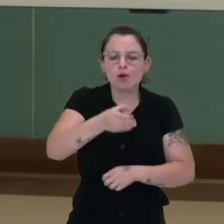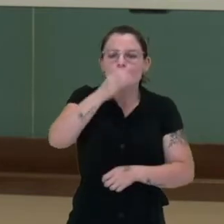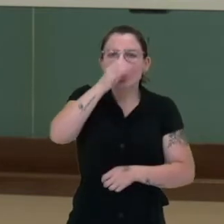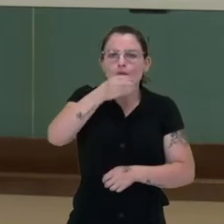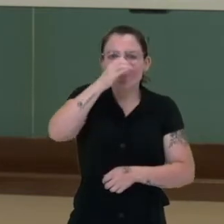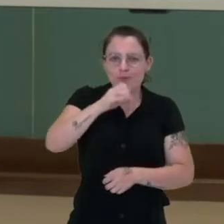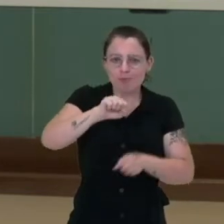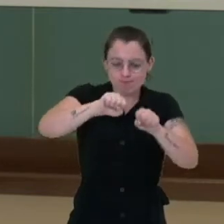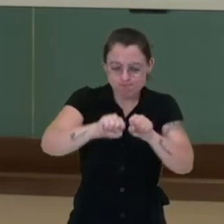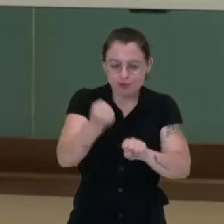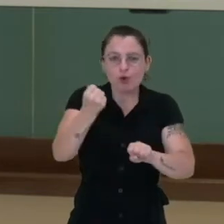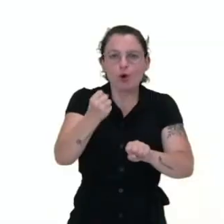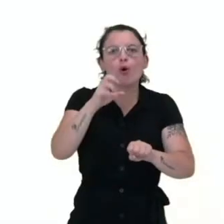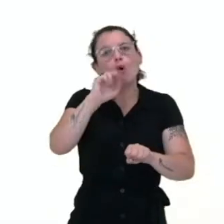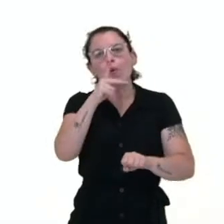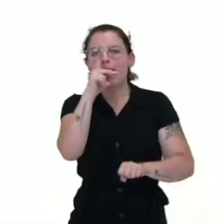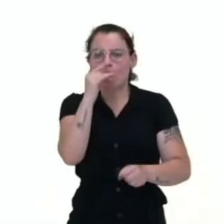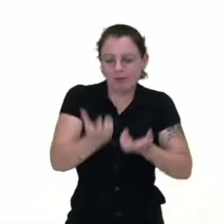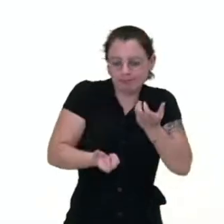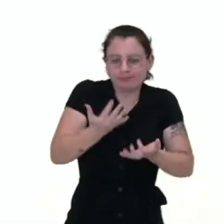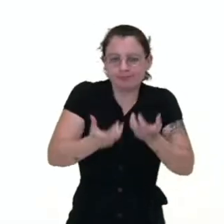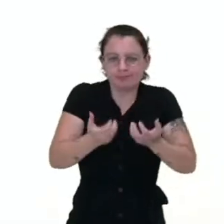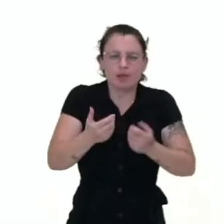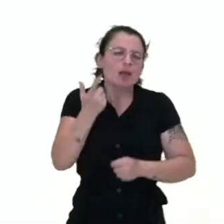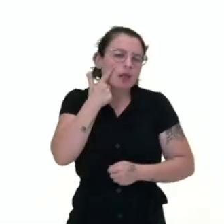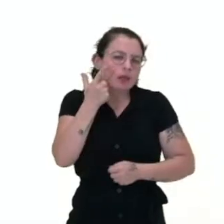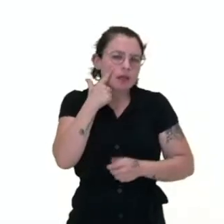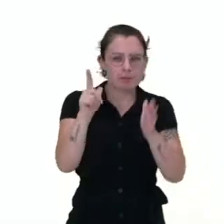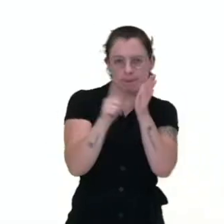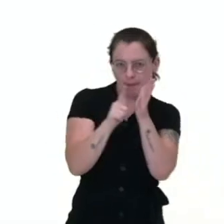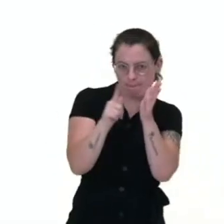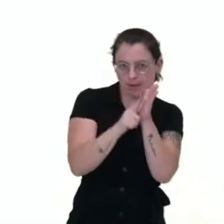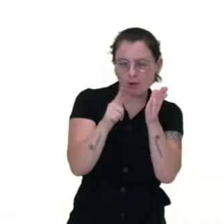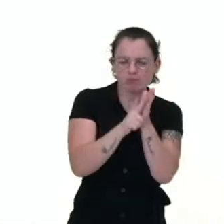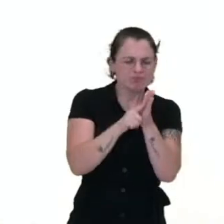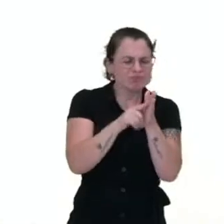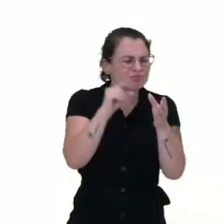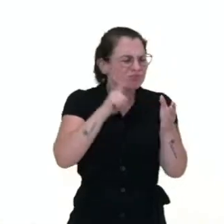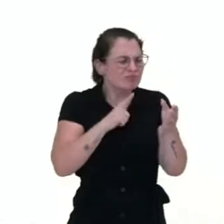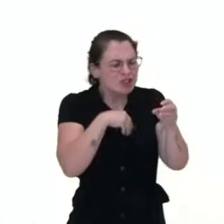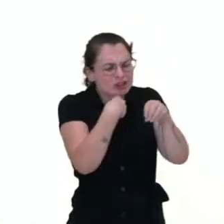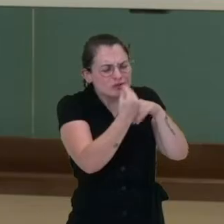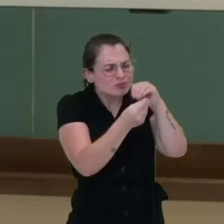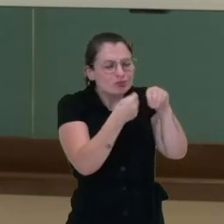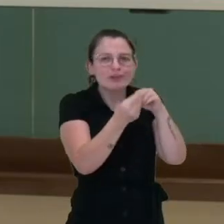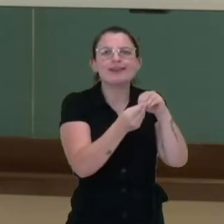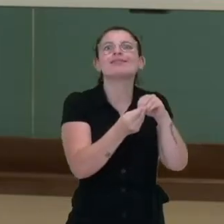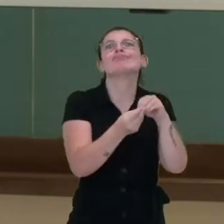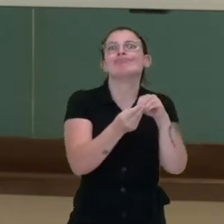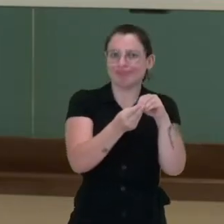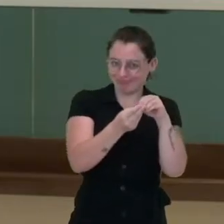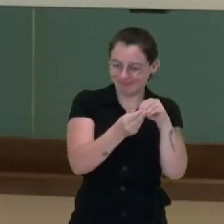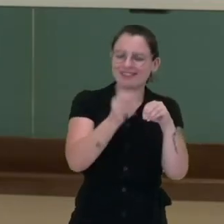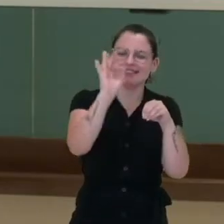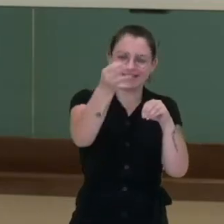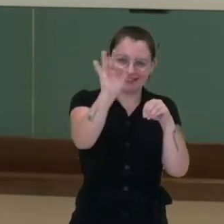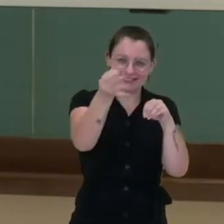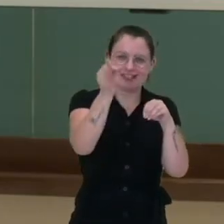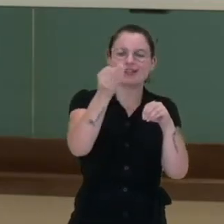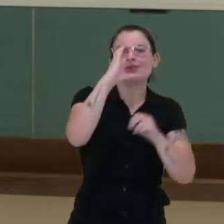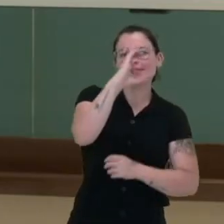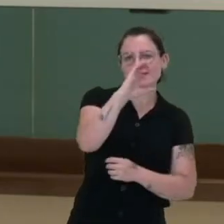água. Então, nós temos o papel. Ele é feito do quê? Isso mesmo, de celulose. Então, se